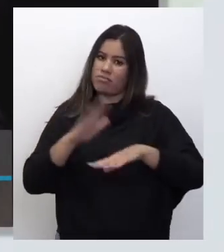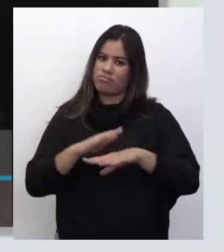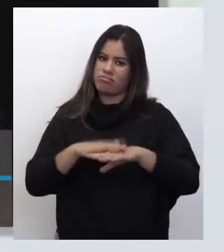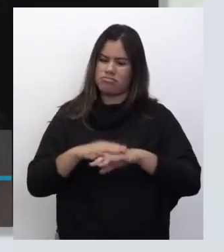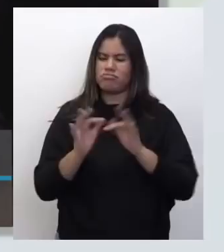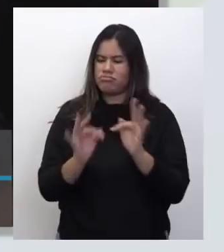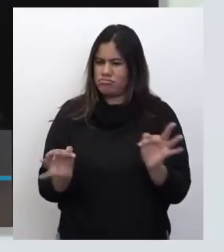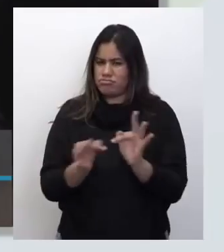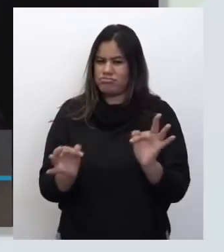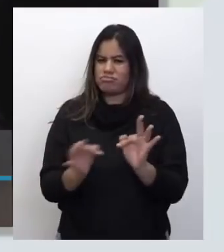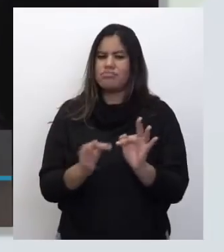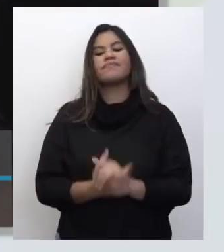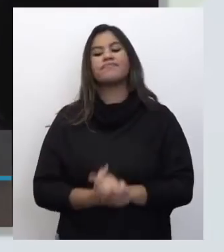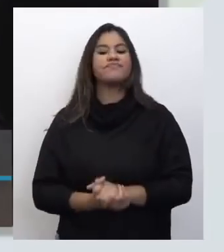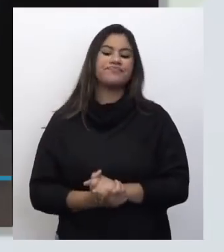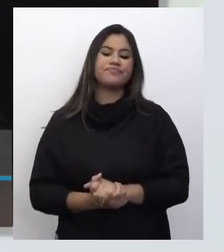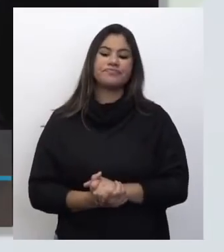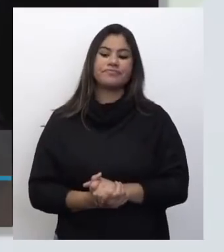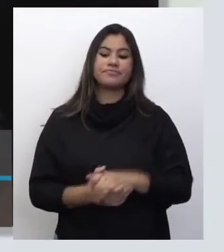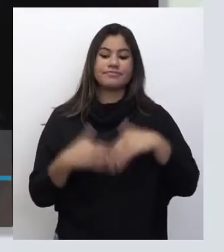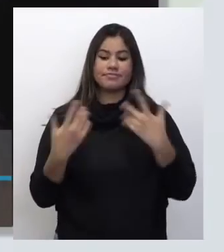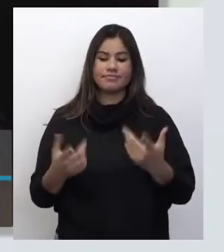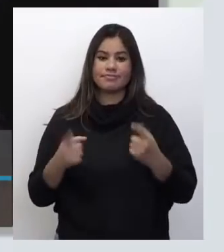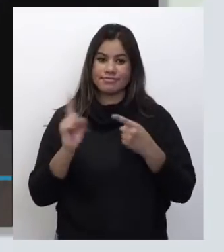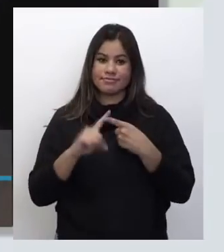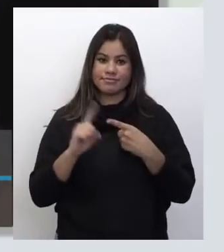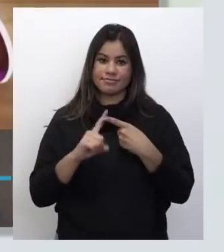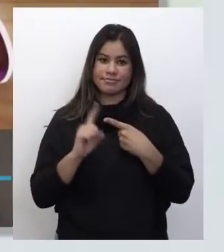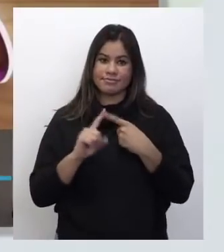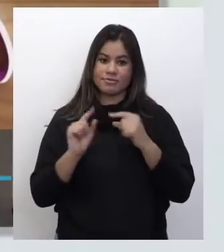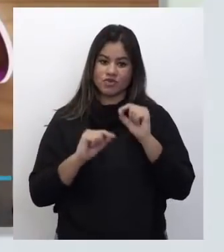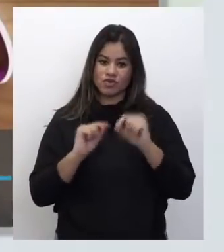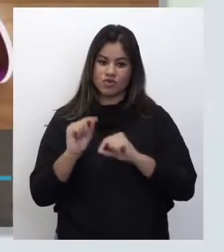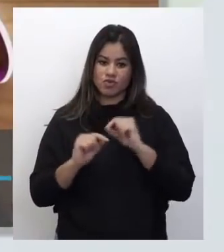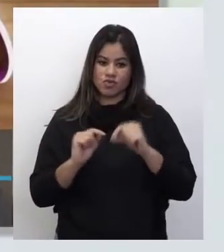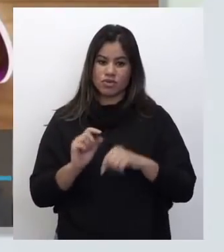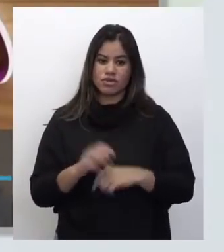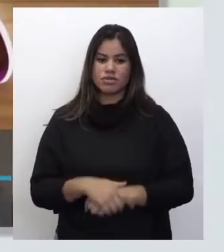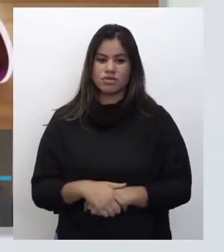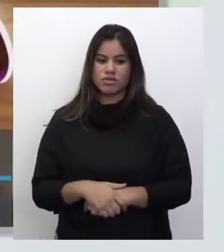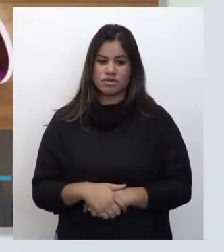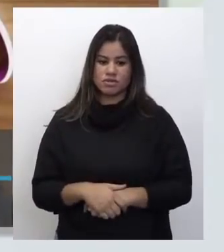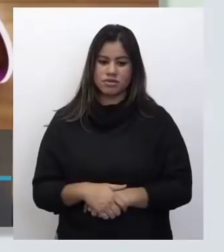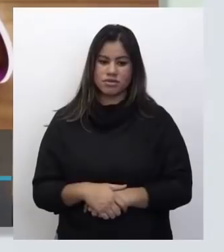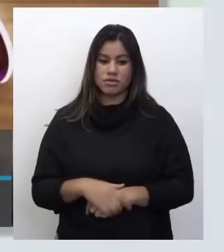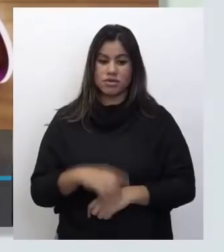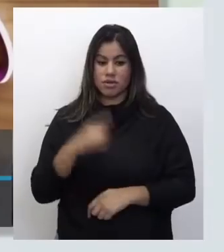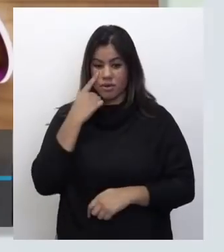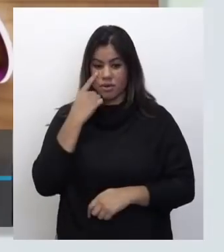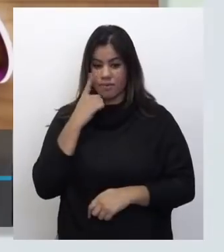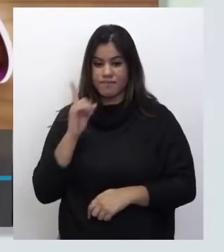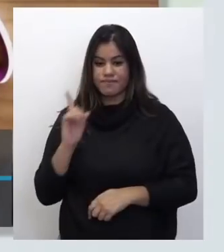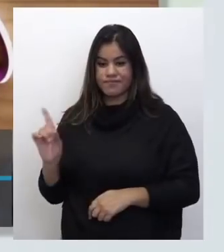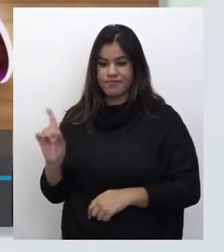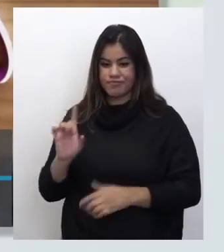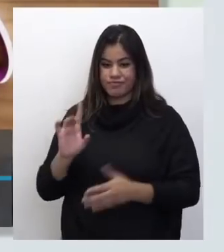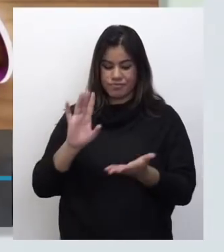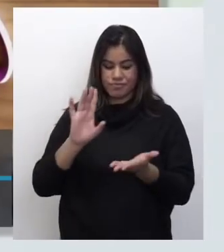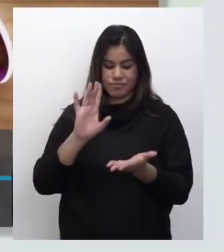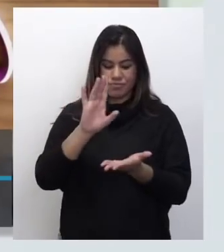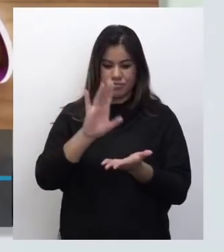passo, já que eu vou fazer de conta que isso aqui é um calçadão, eu vou colocar isso, vou grudar isso na frente